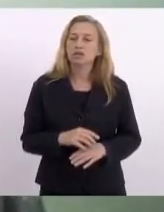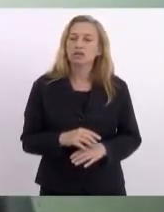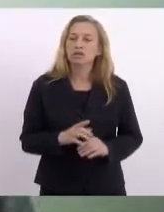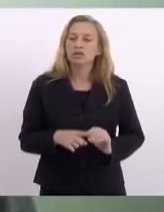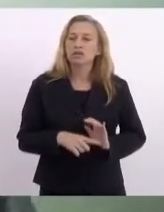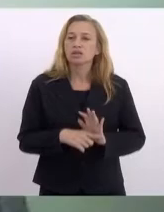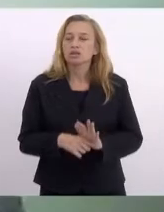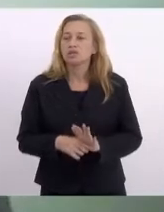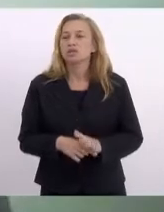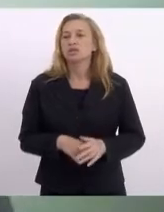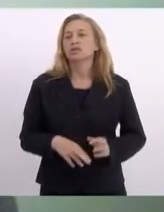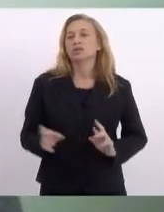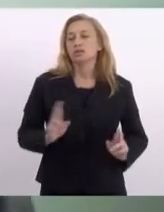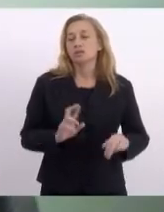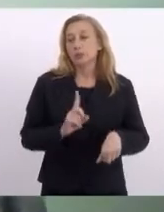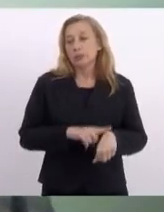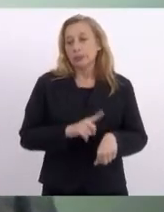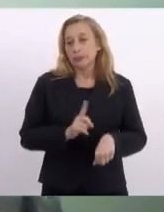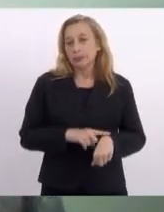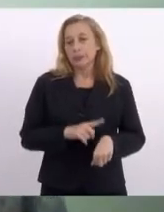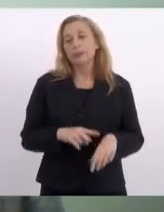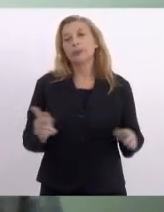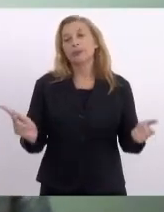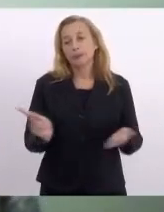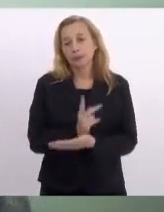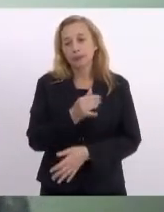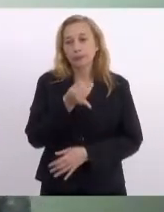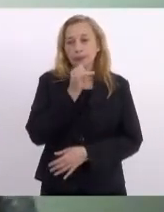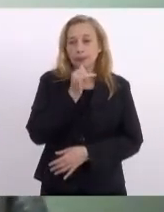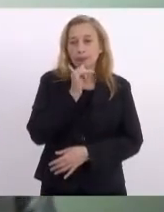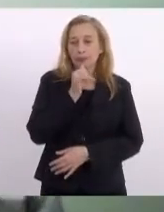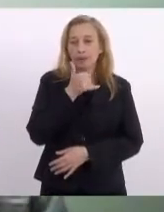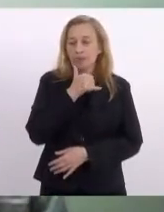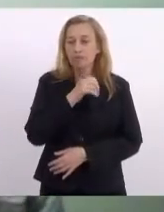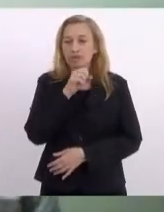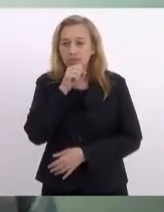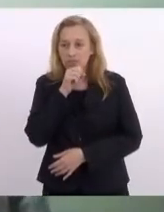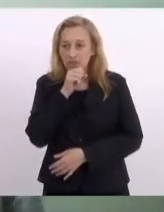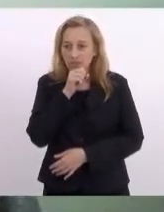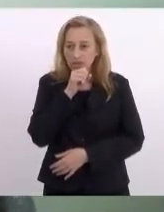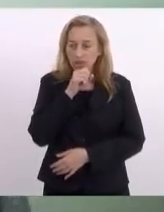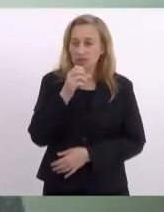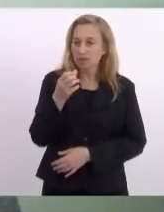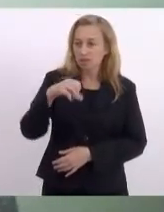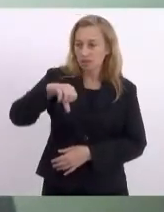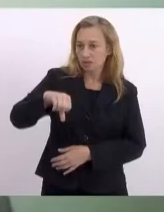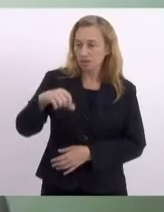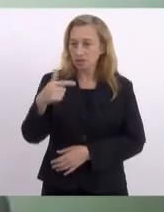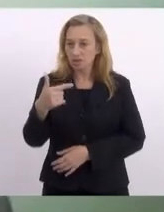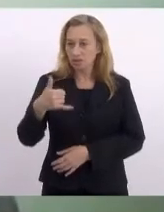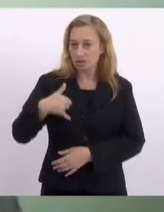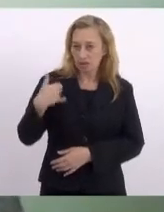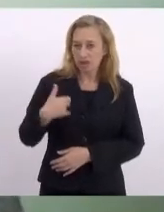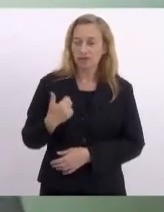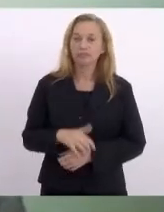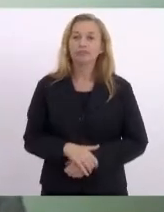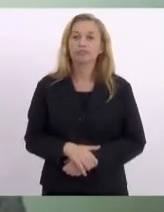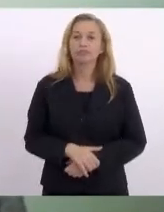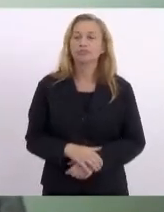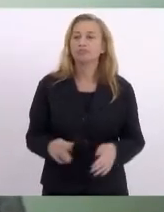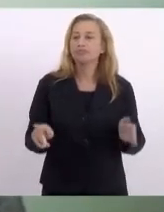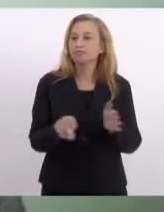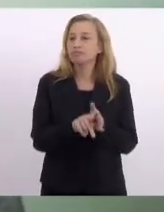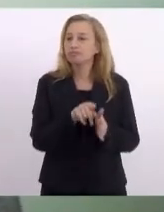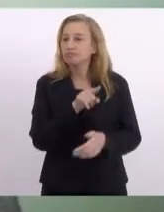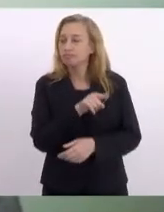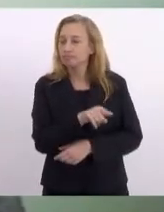em razão do tempo, né? Como acontece, por exemplo, minha mãe Emília, que tem 92 anos de idade. Então, esse